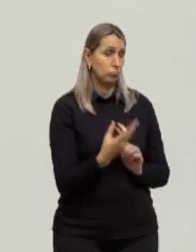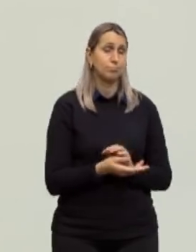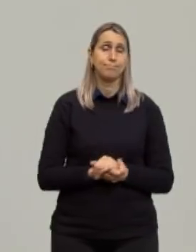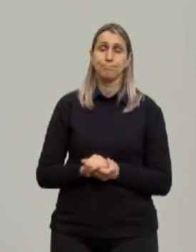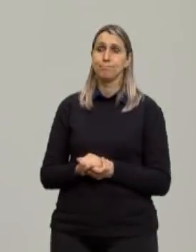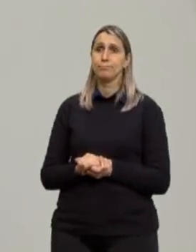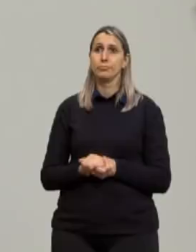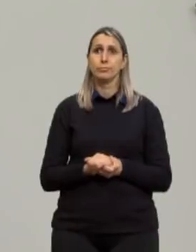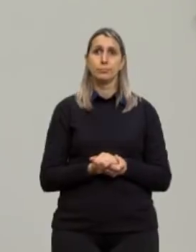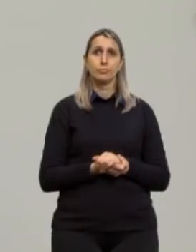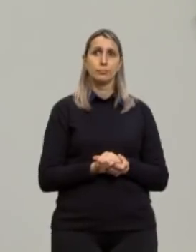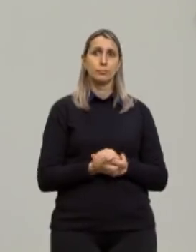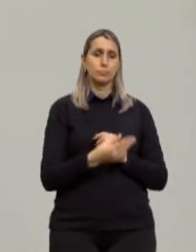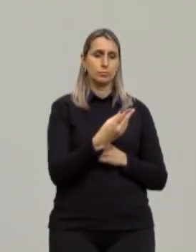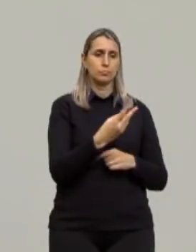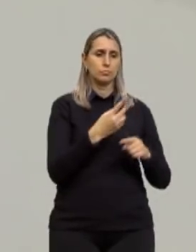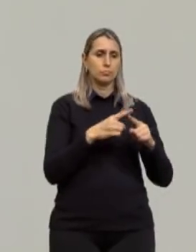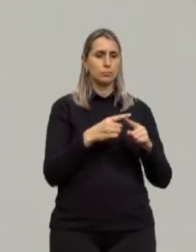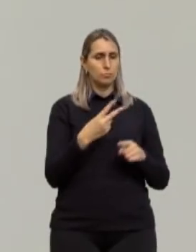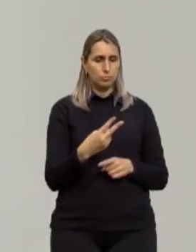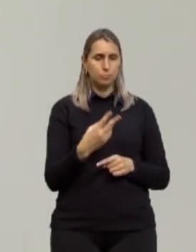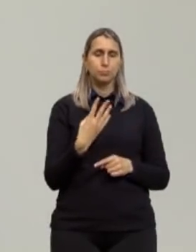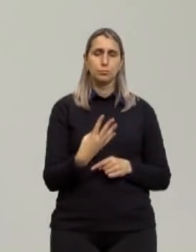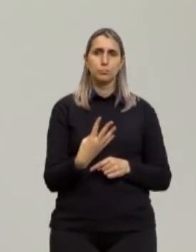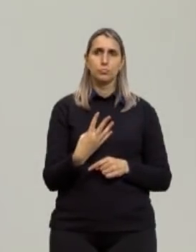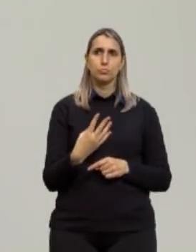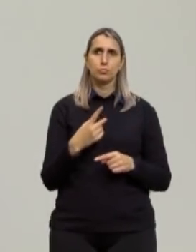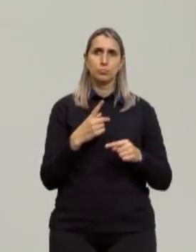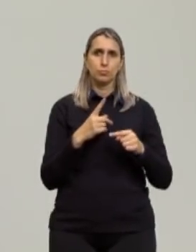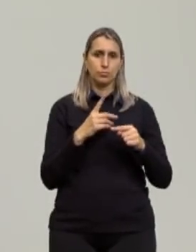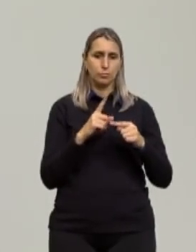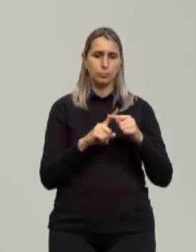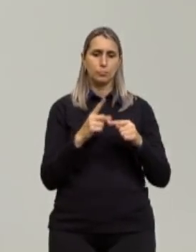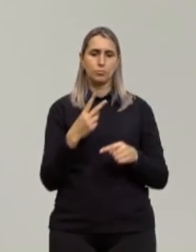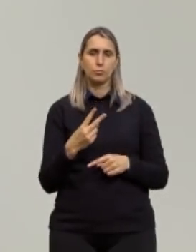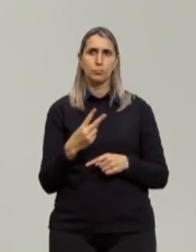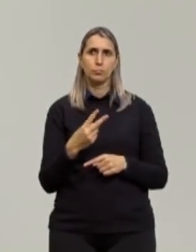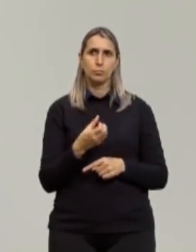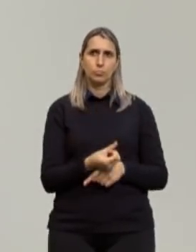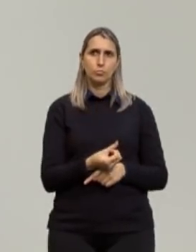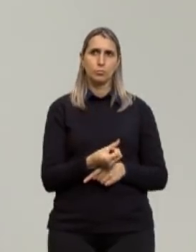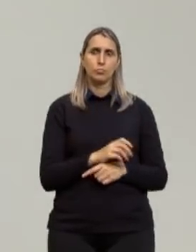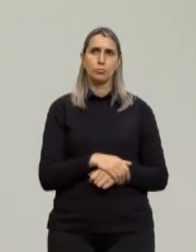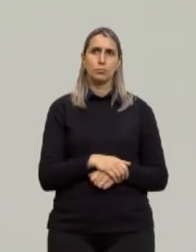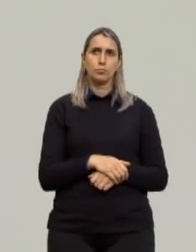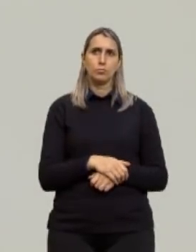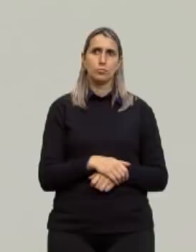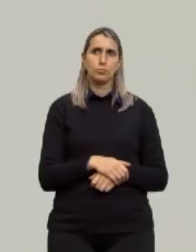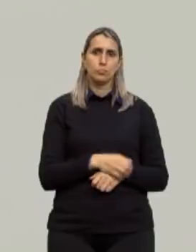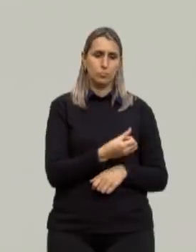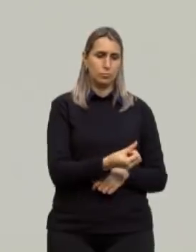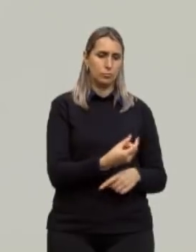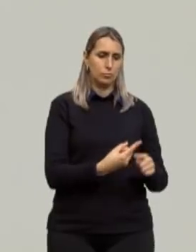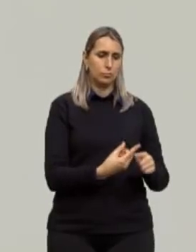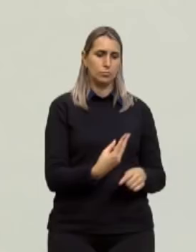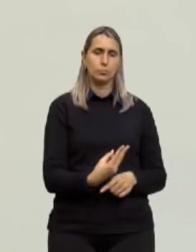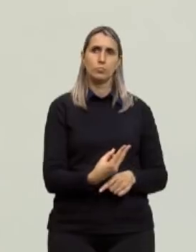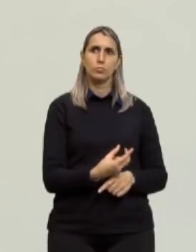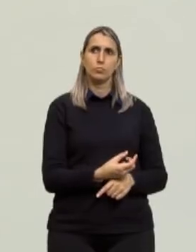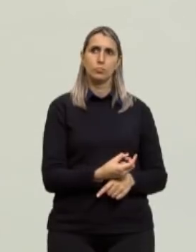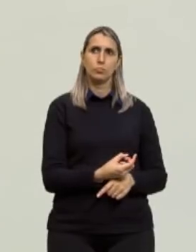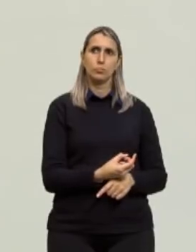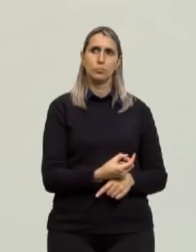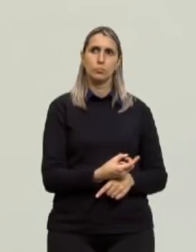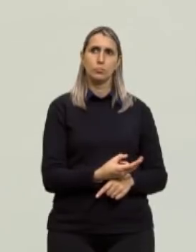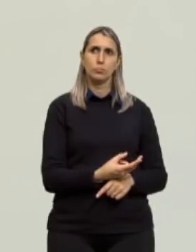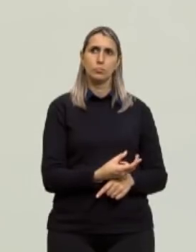então 2 x 2 44 mais 266 x